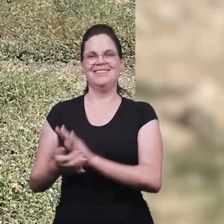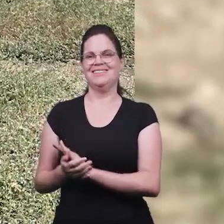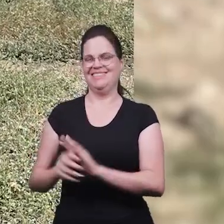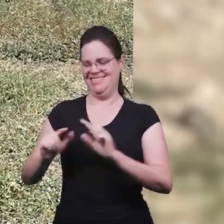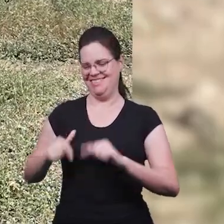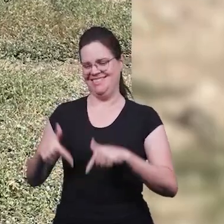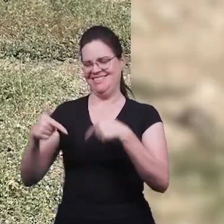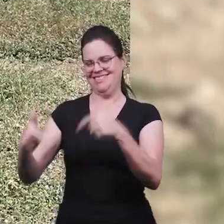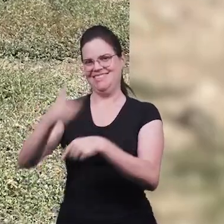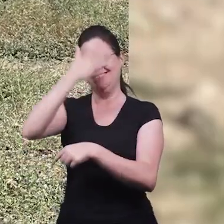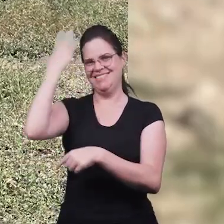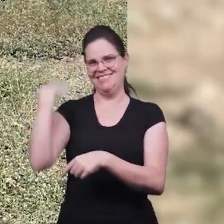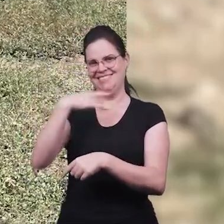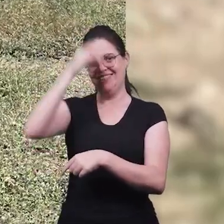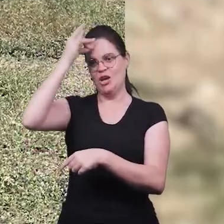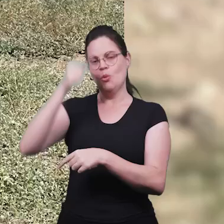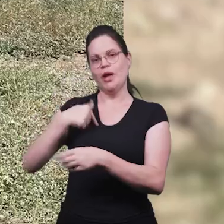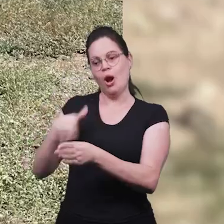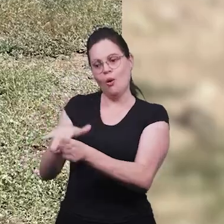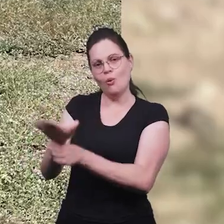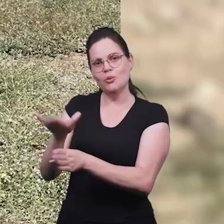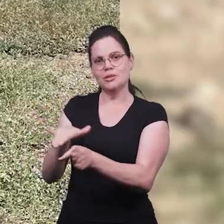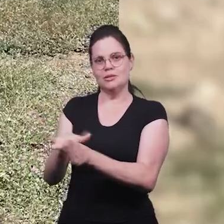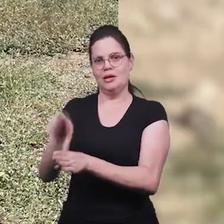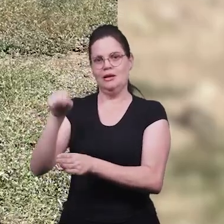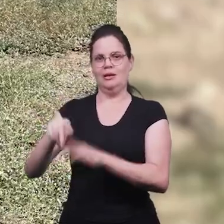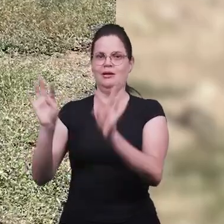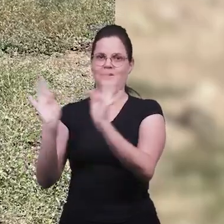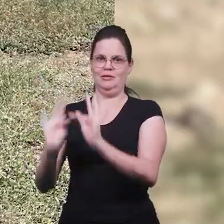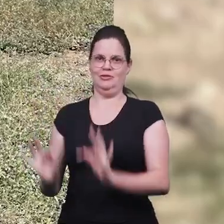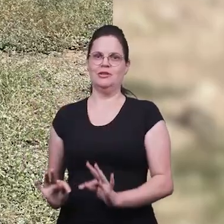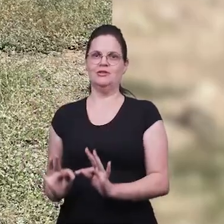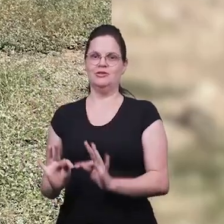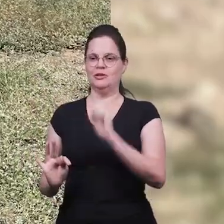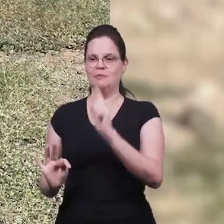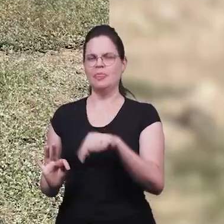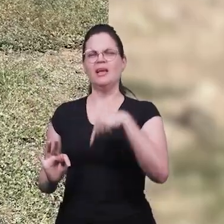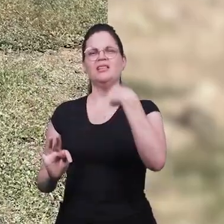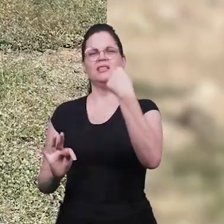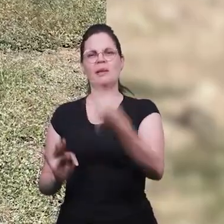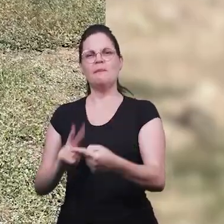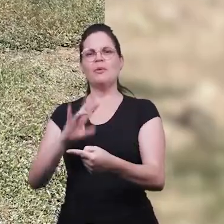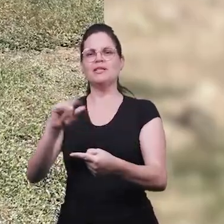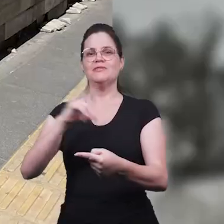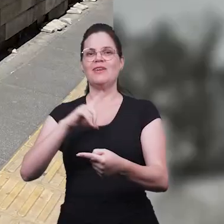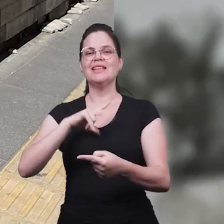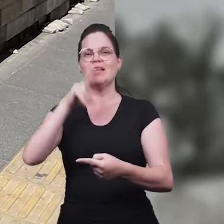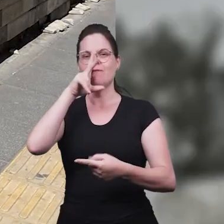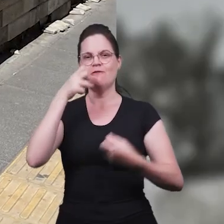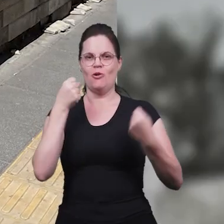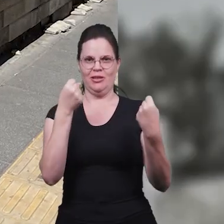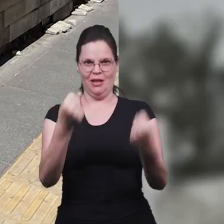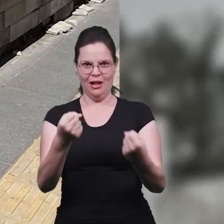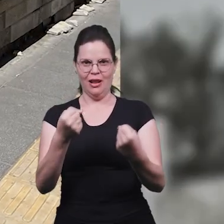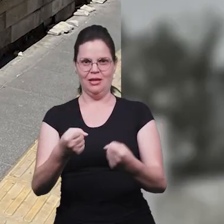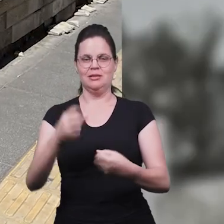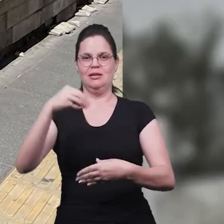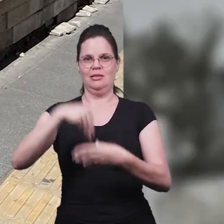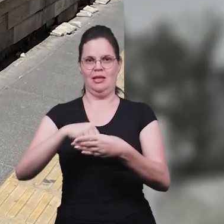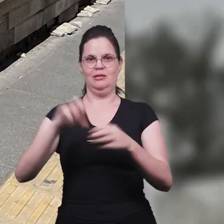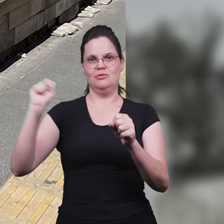carta a Tiatira, o Espírito Santo iria operar através do Espírito de conselho. Depois viria o Espírito